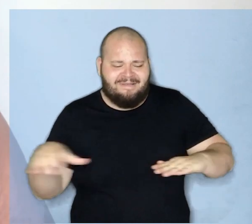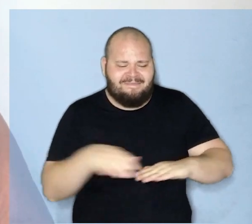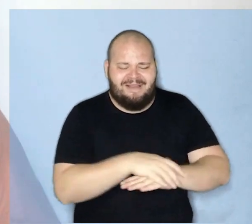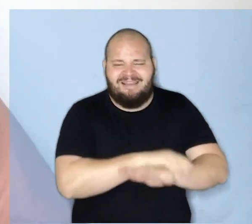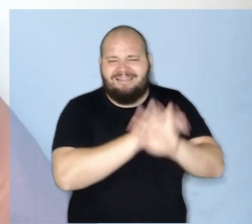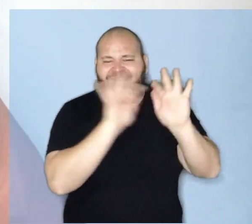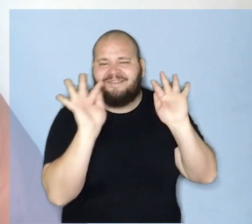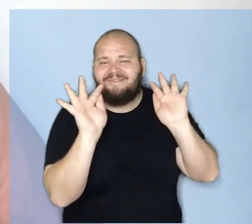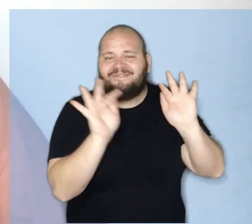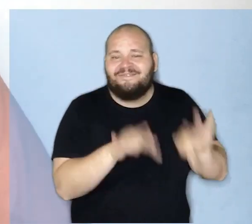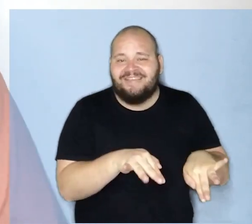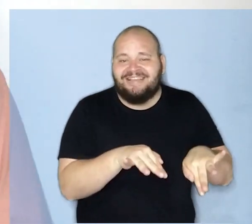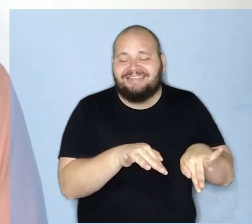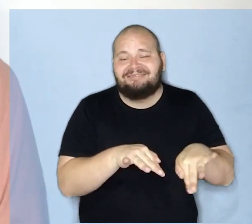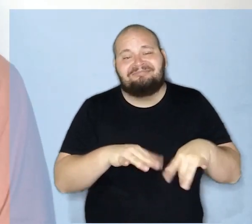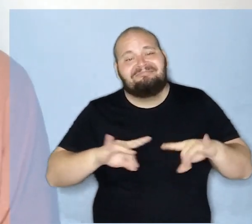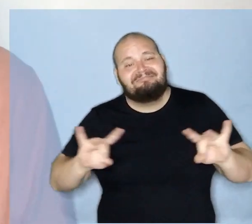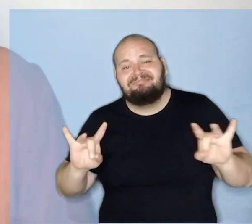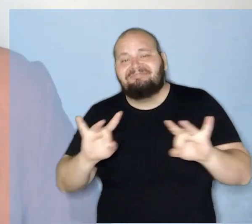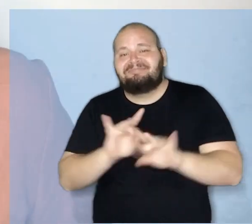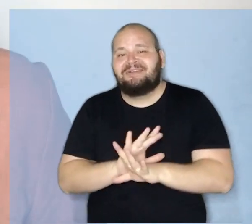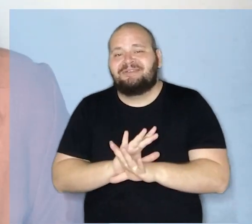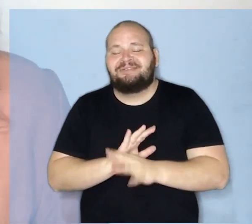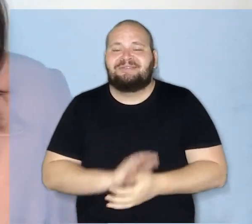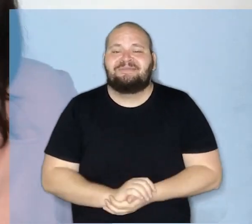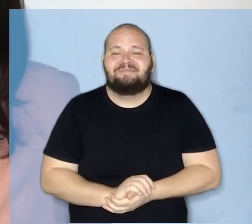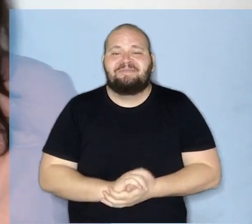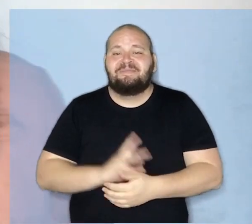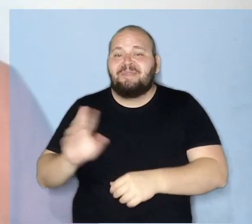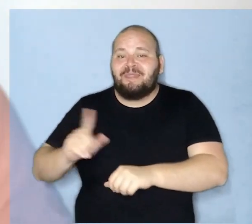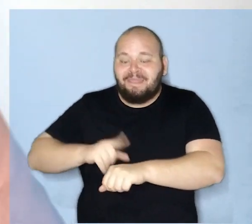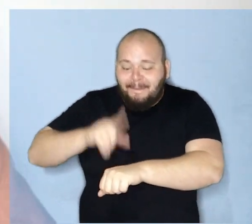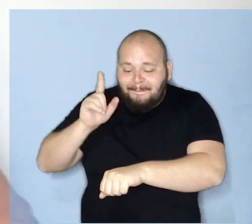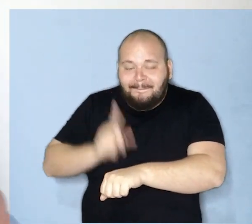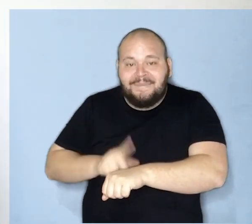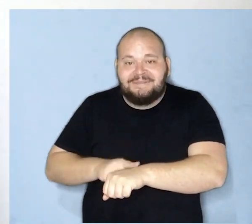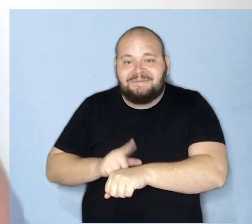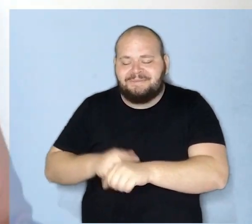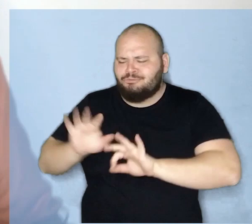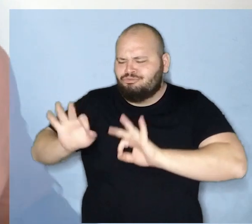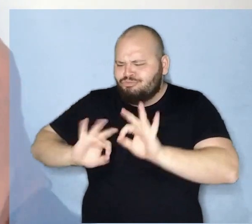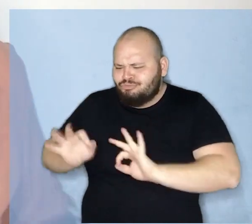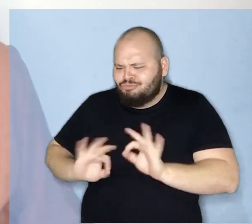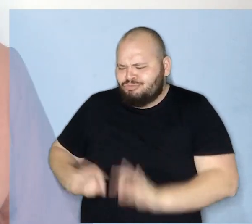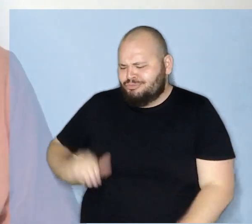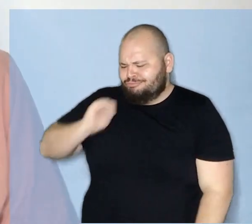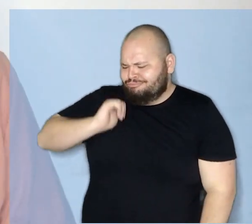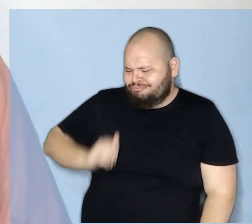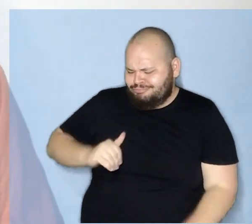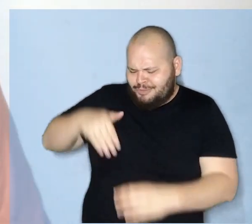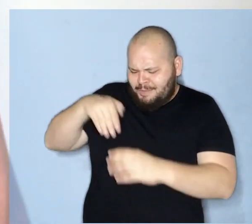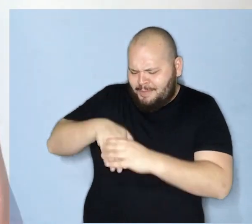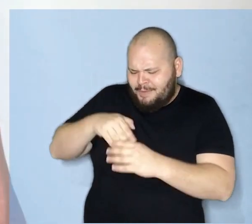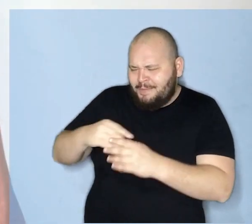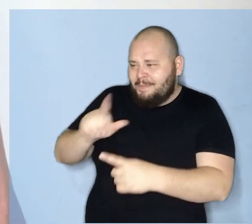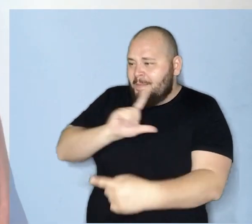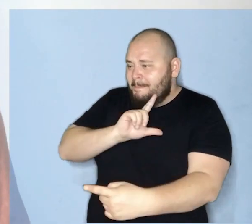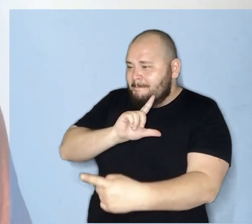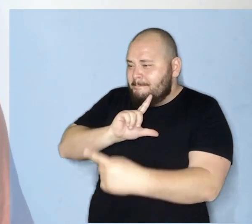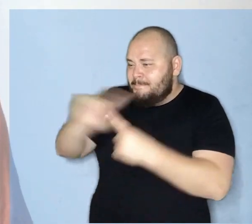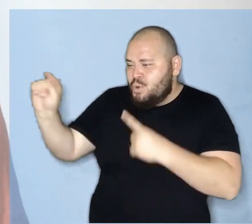sapatos. E ponto final. E imediatamente eles organizaram todas as coisas e